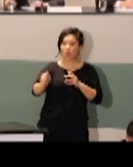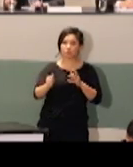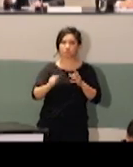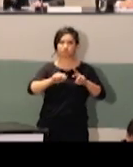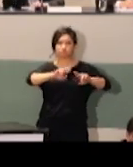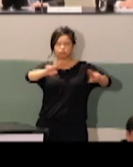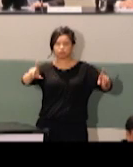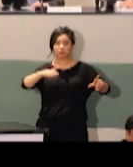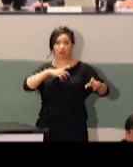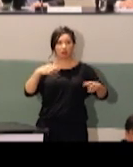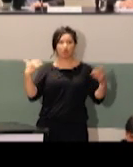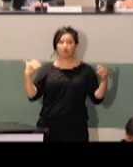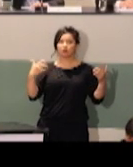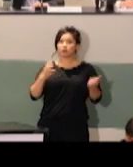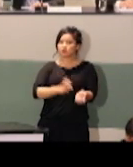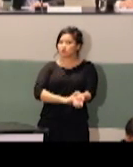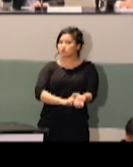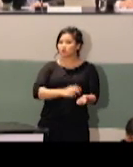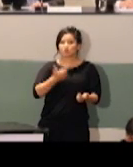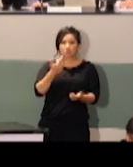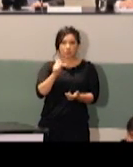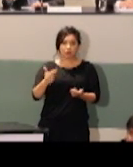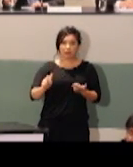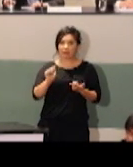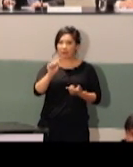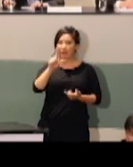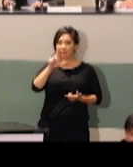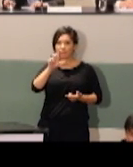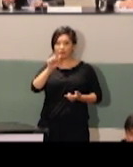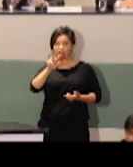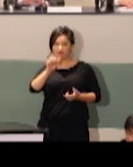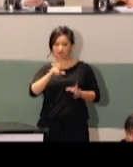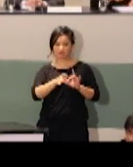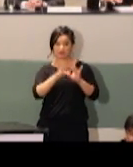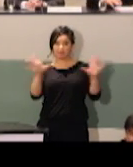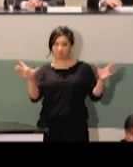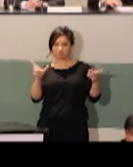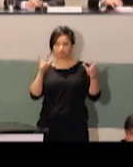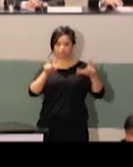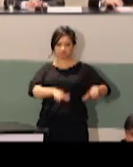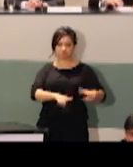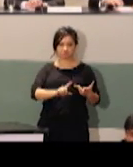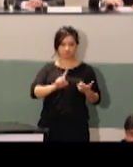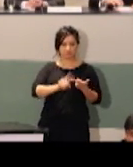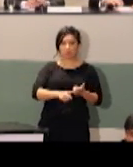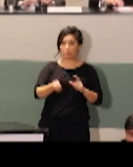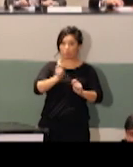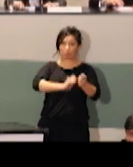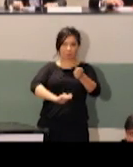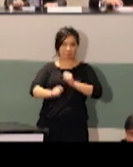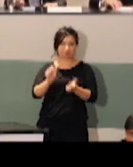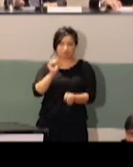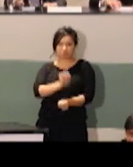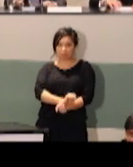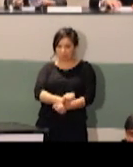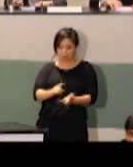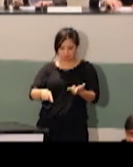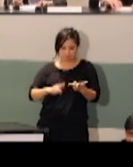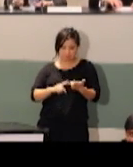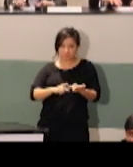representado. Não se consegue alvarás, o comércio está parado, os investimentos do governo, que é o motor da